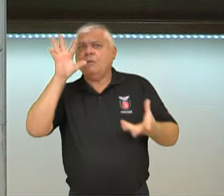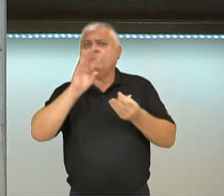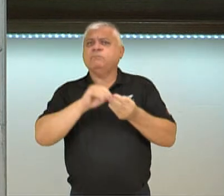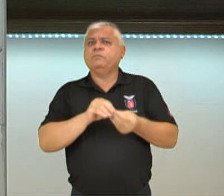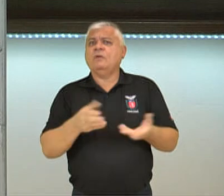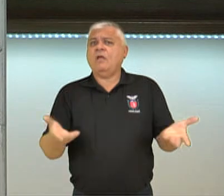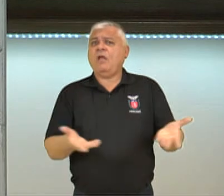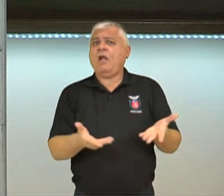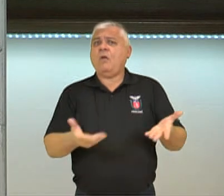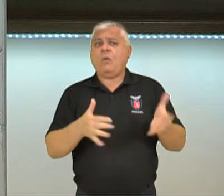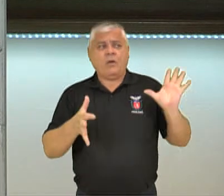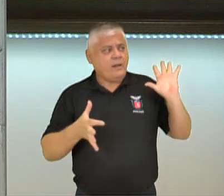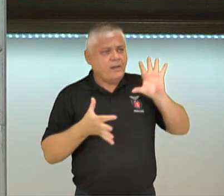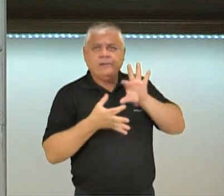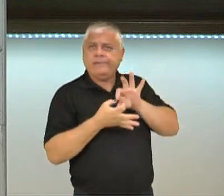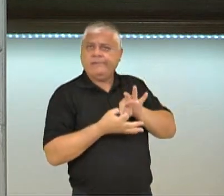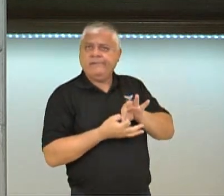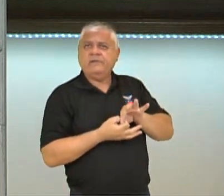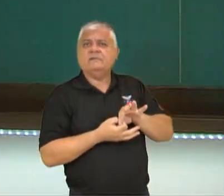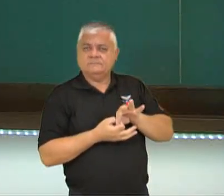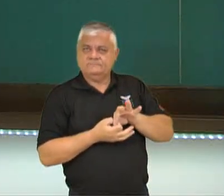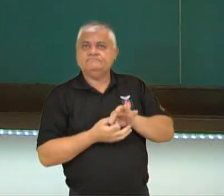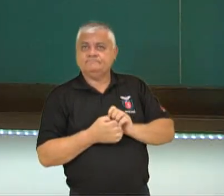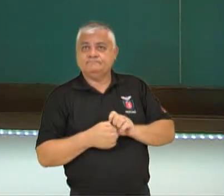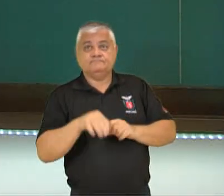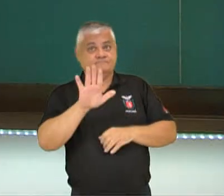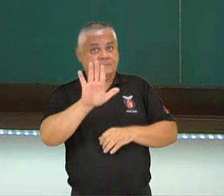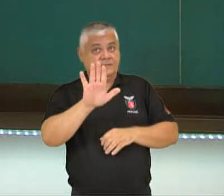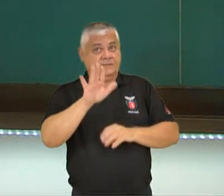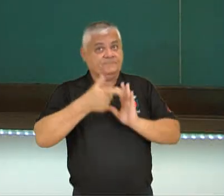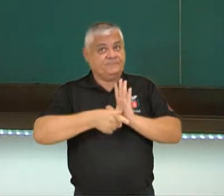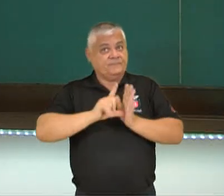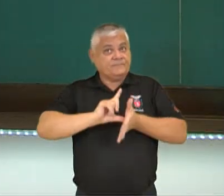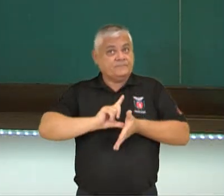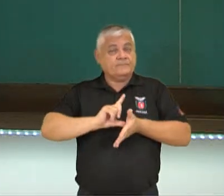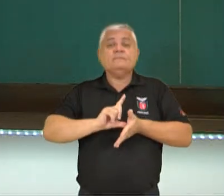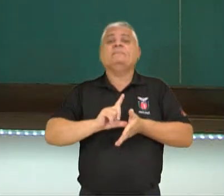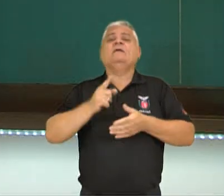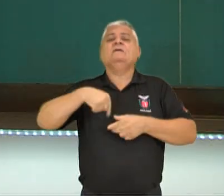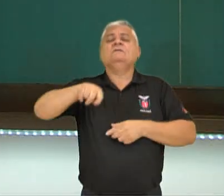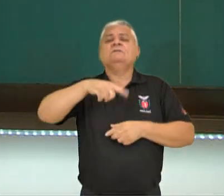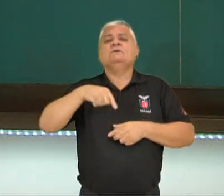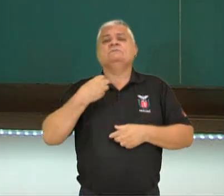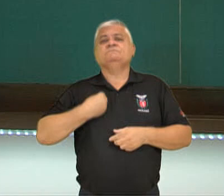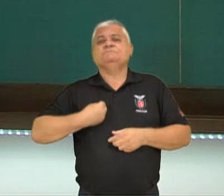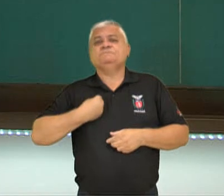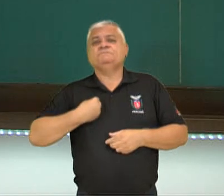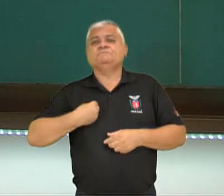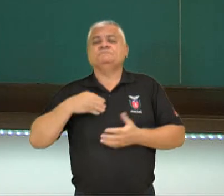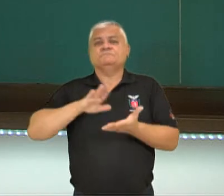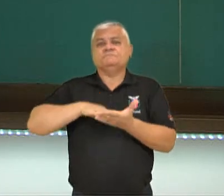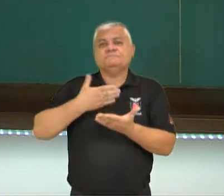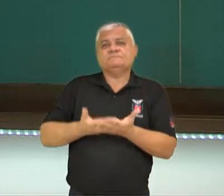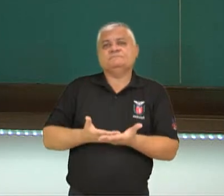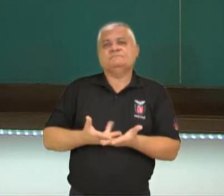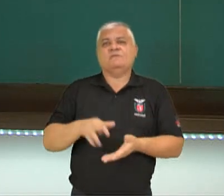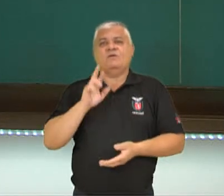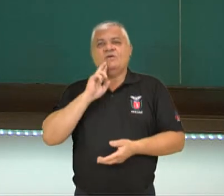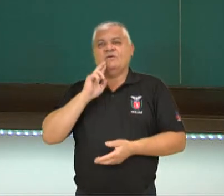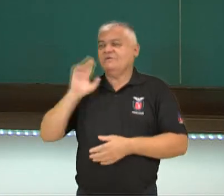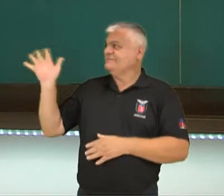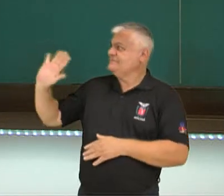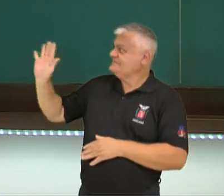dos nossos dias atuais. Mas antes da gente começar, a gente está aqui com o nosso intérprete,